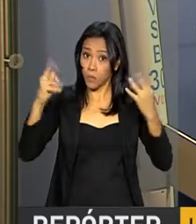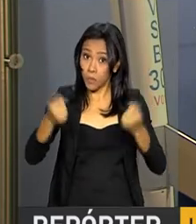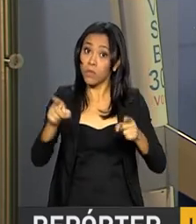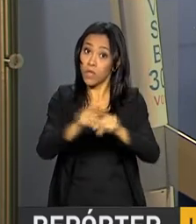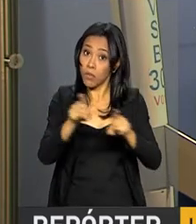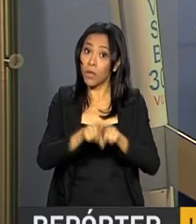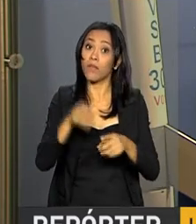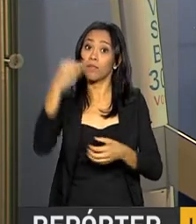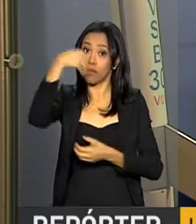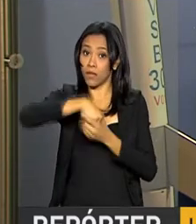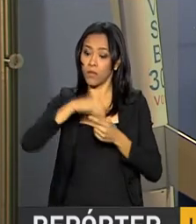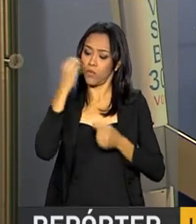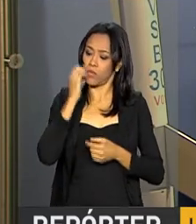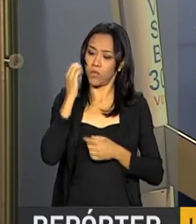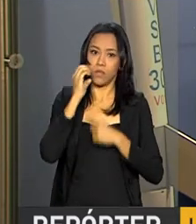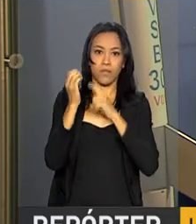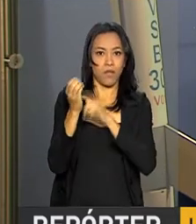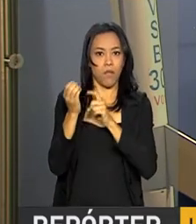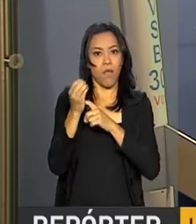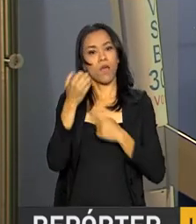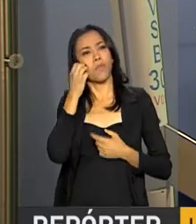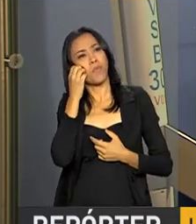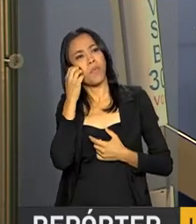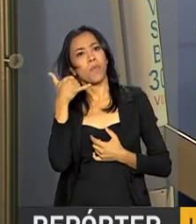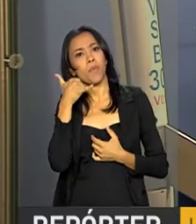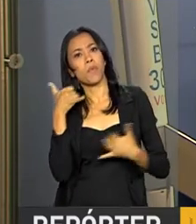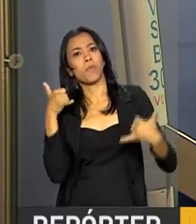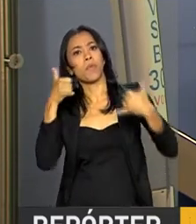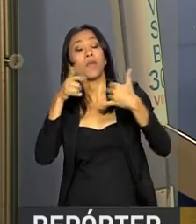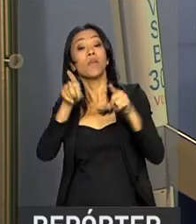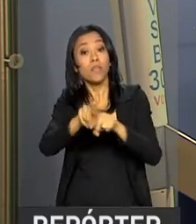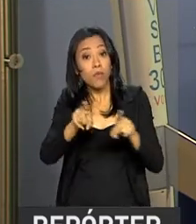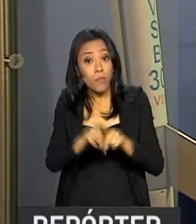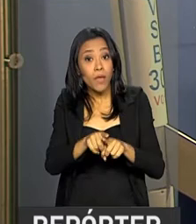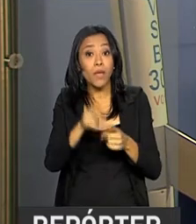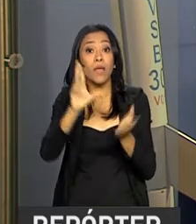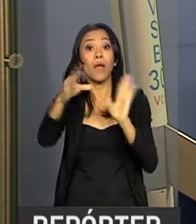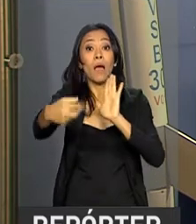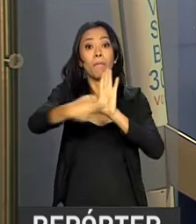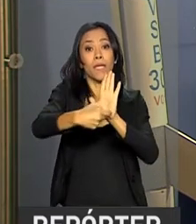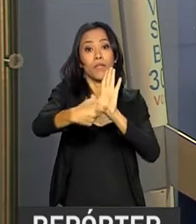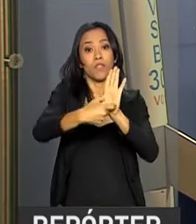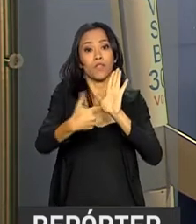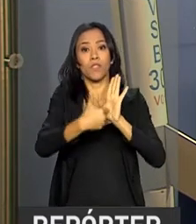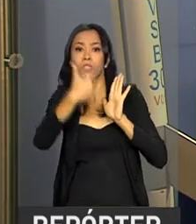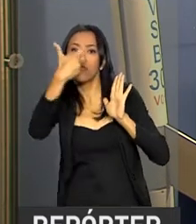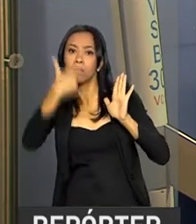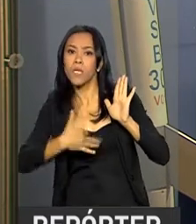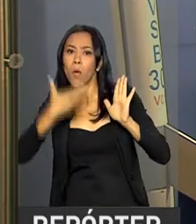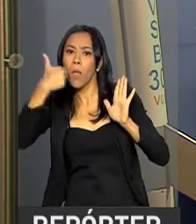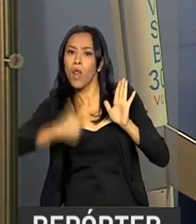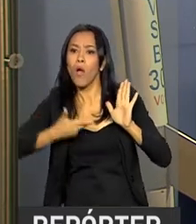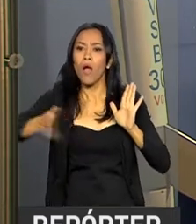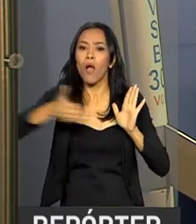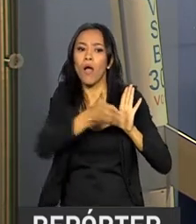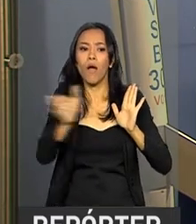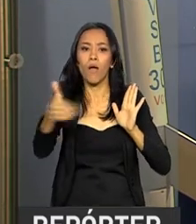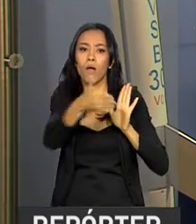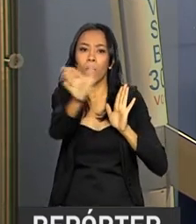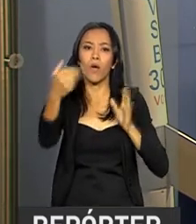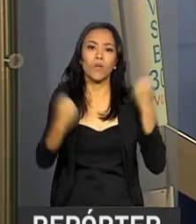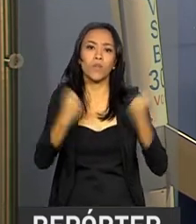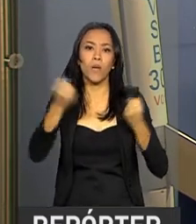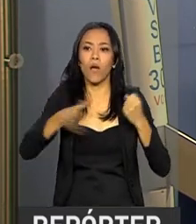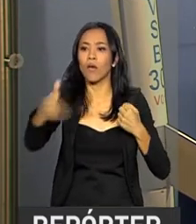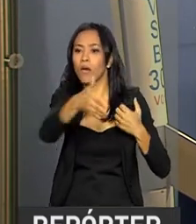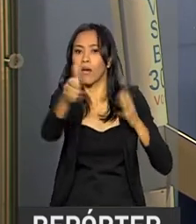celular que usamos, nas ligações que fazemos e até no aplicativo que nos indica o melhor caminho no trânsito. É usando